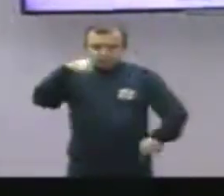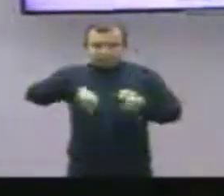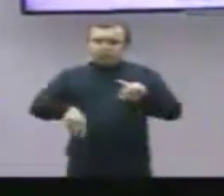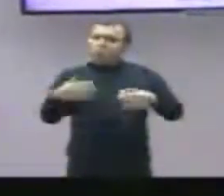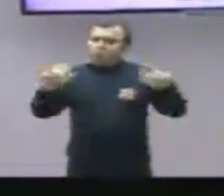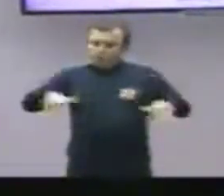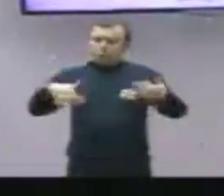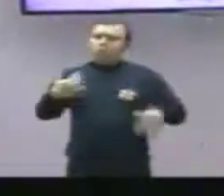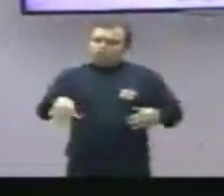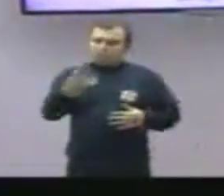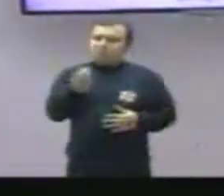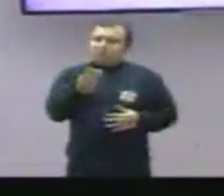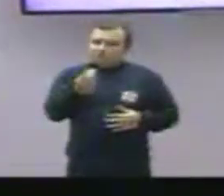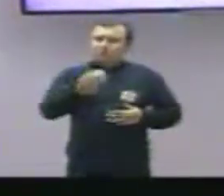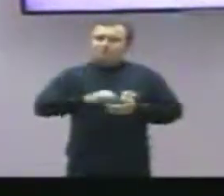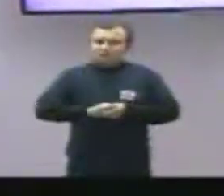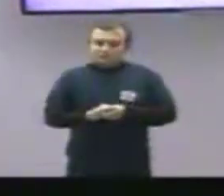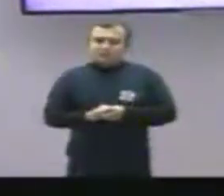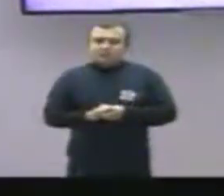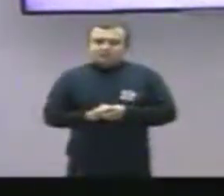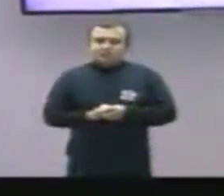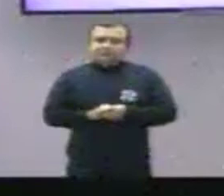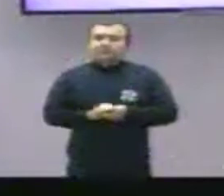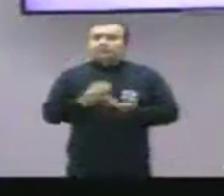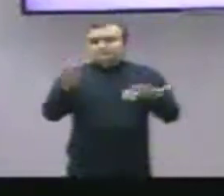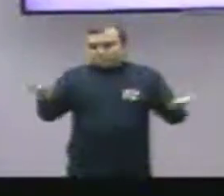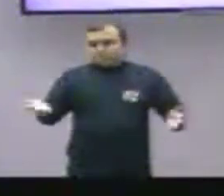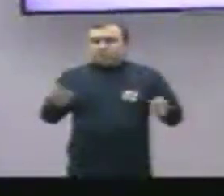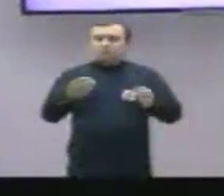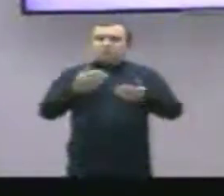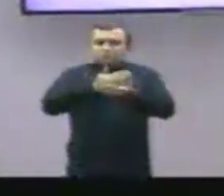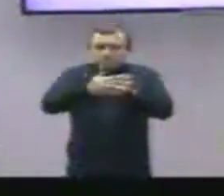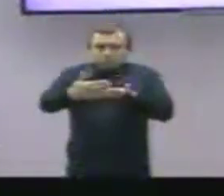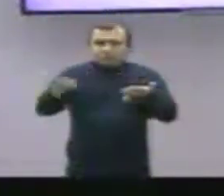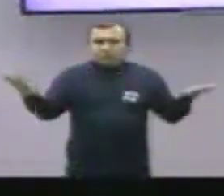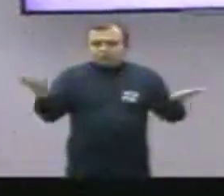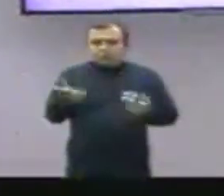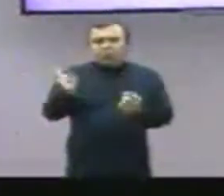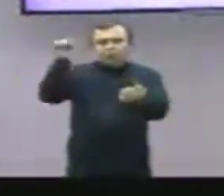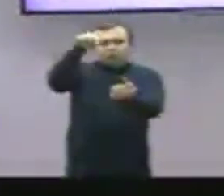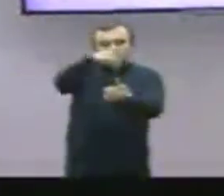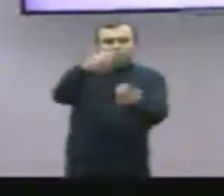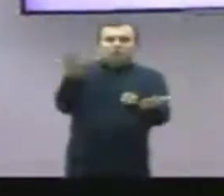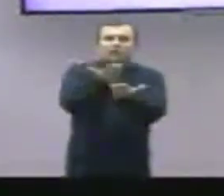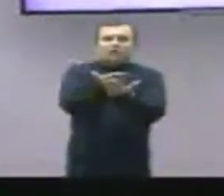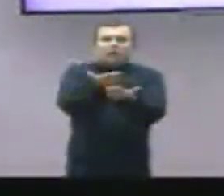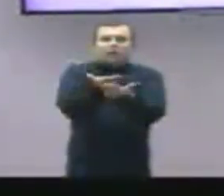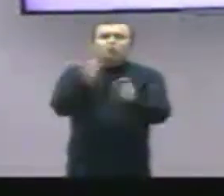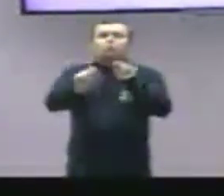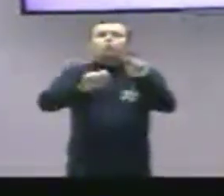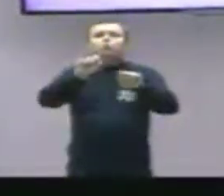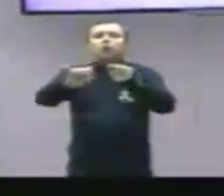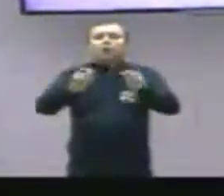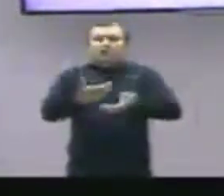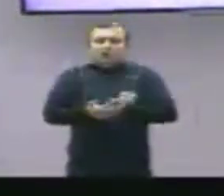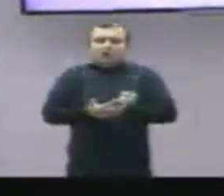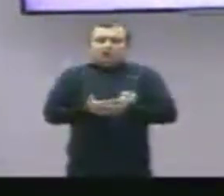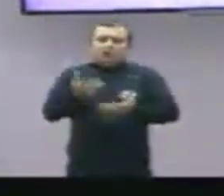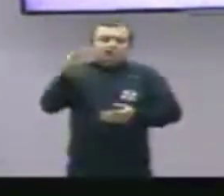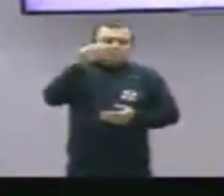É bastante sangue, né? E feito essa introdução, quero falar então o objetivo da nossa aula de hoje. O